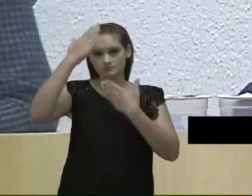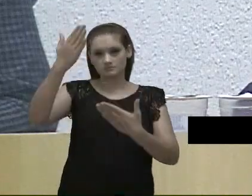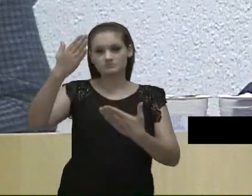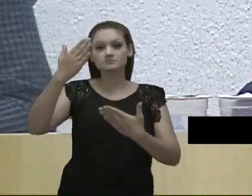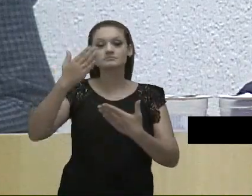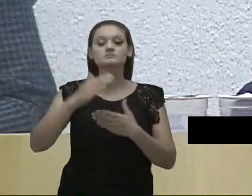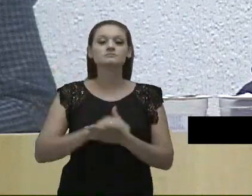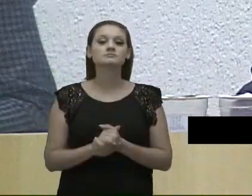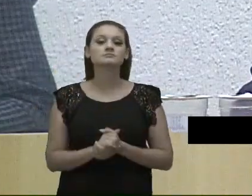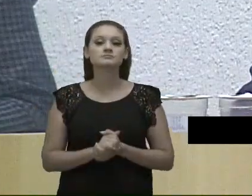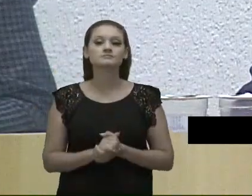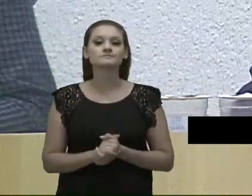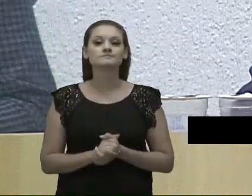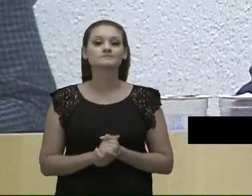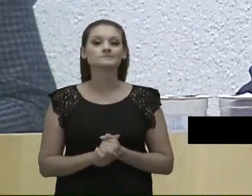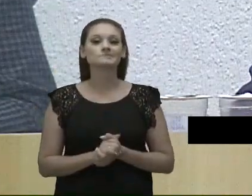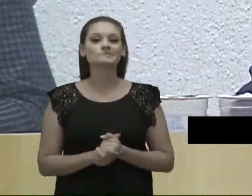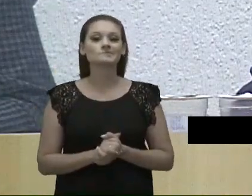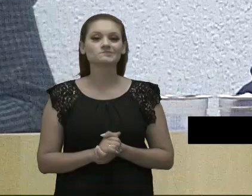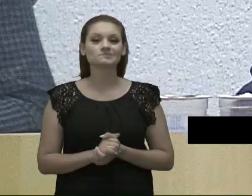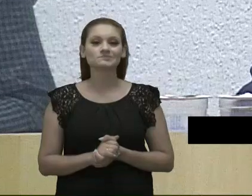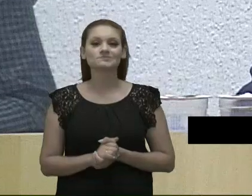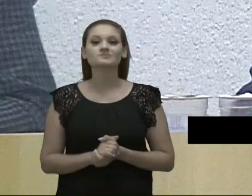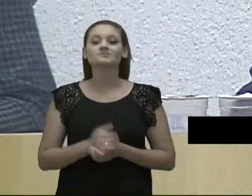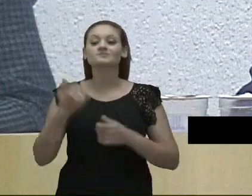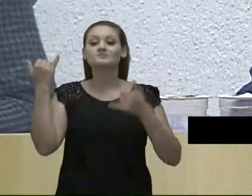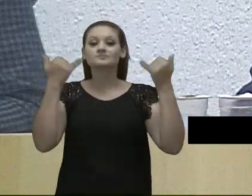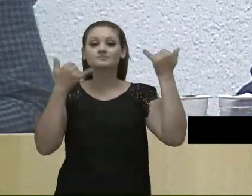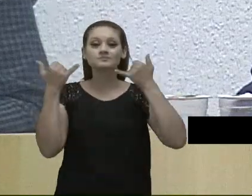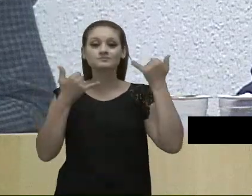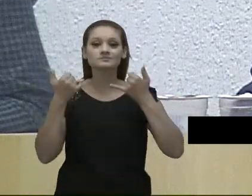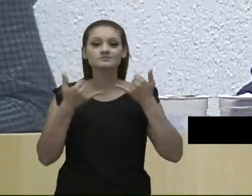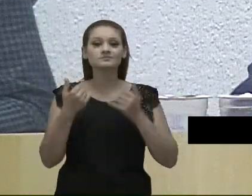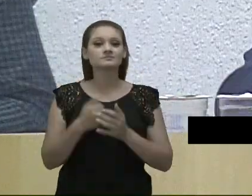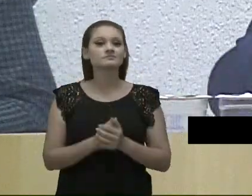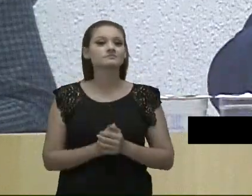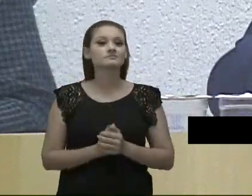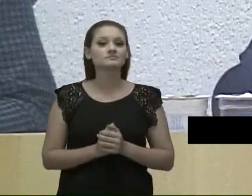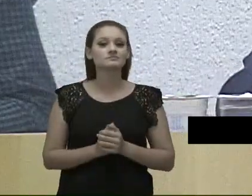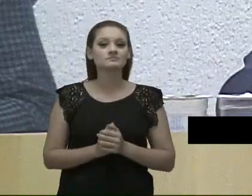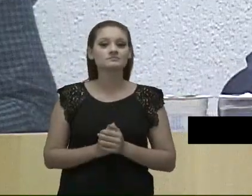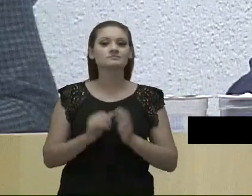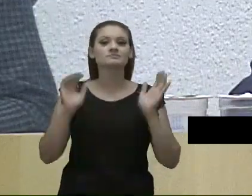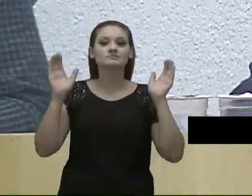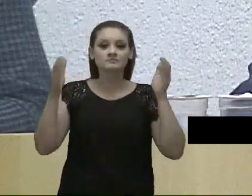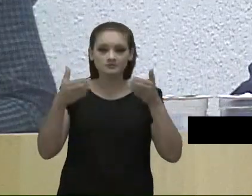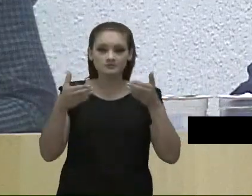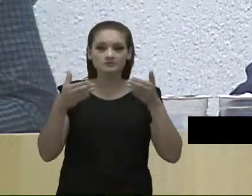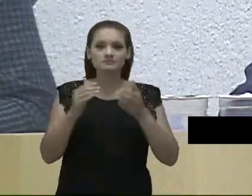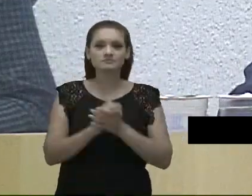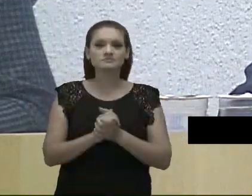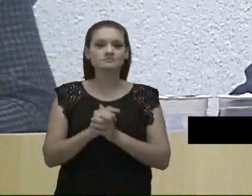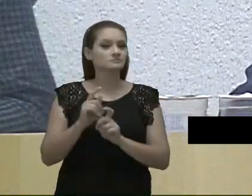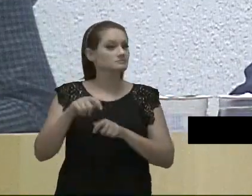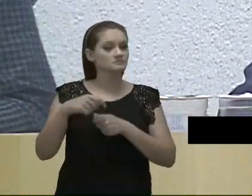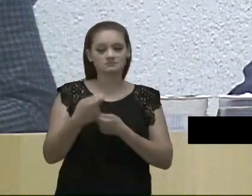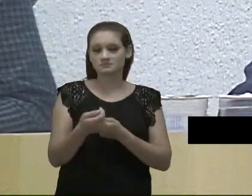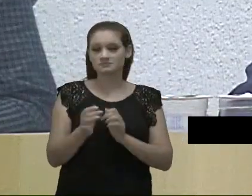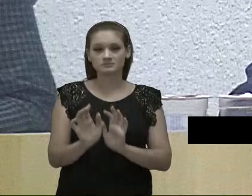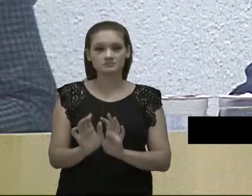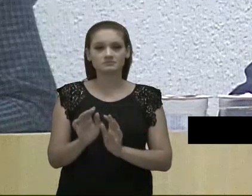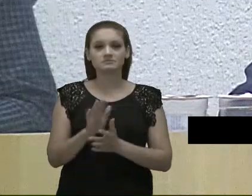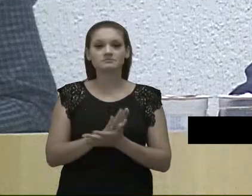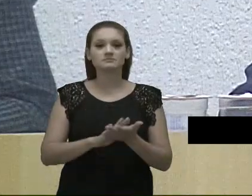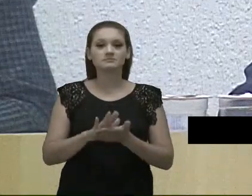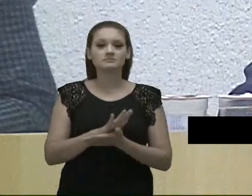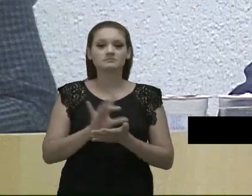ter dado essa supostamente contribuição com a CPI, que não deu, ter dado atenção, que não deu. Eu falei assim,